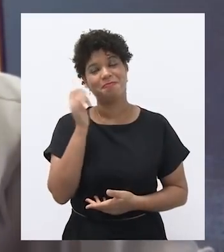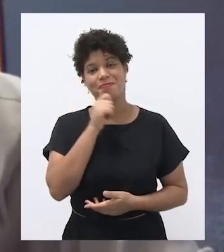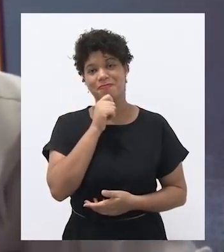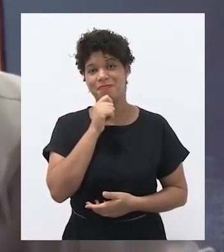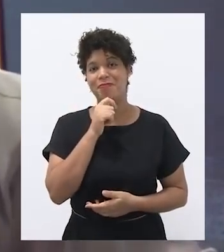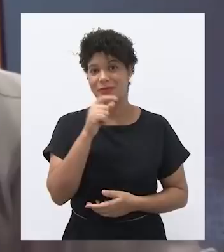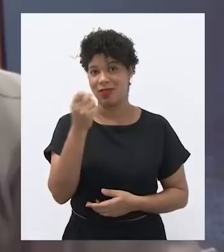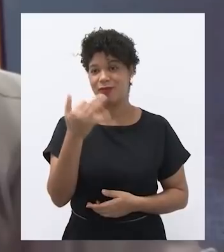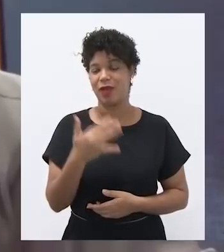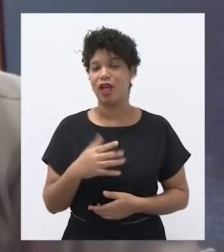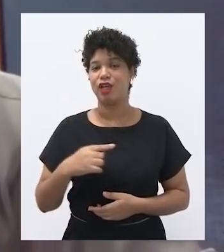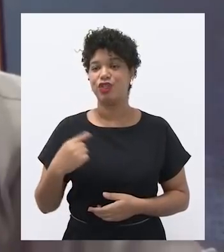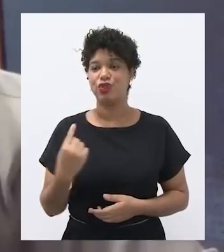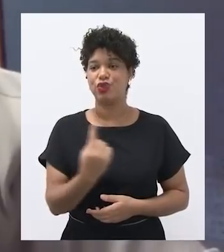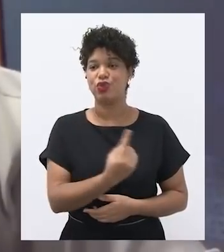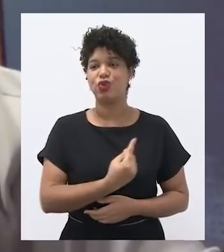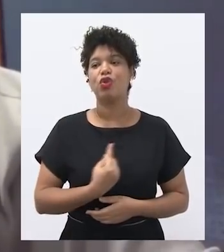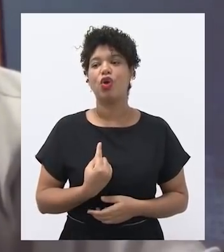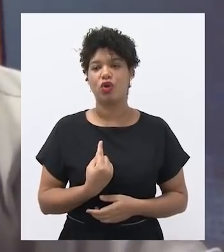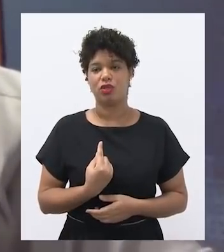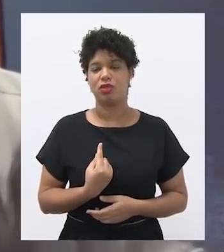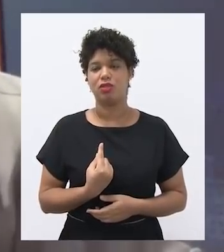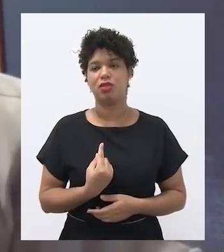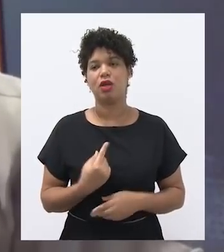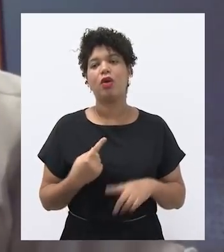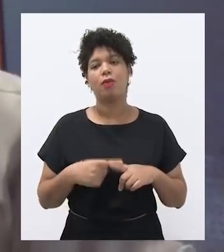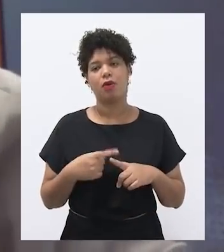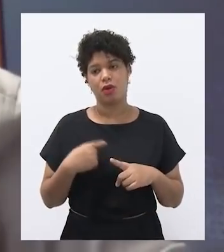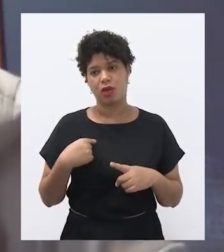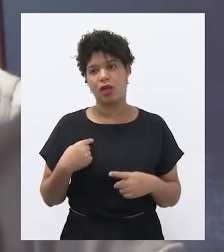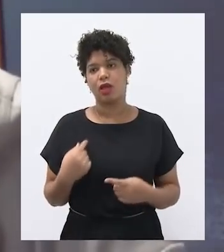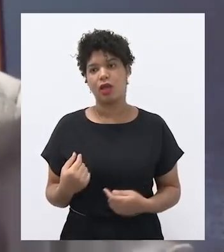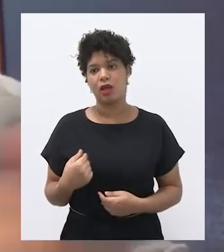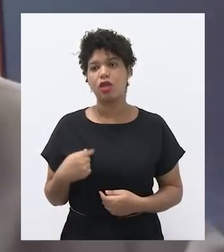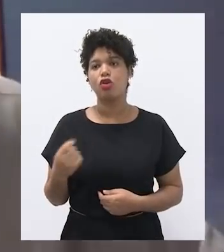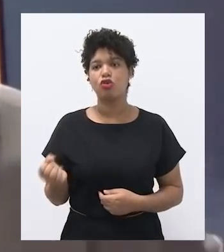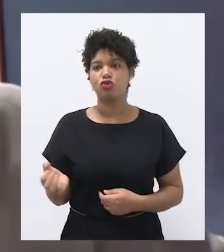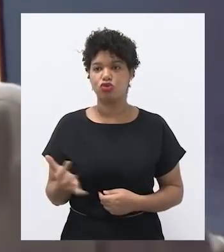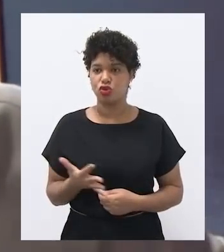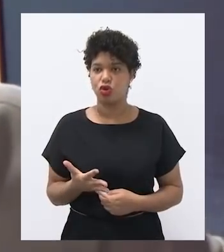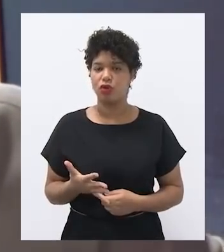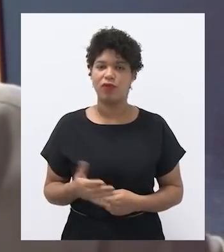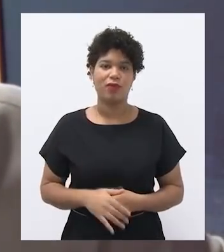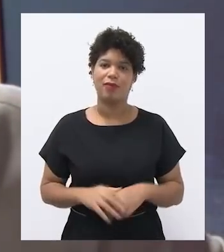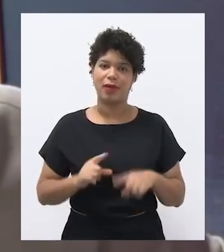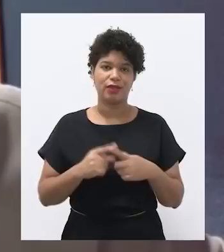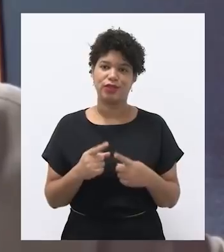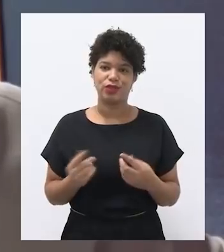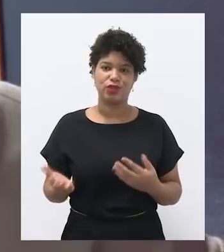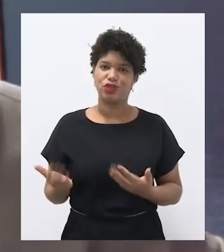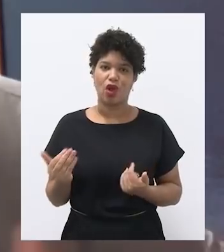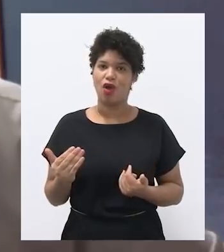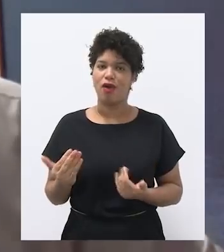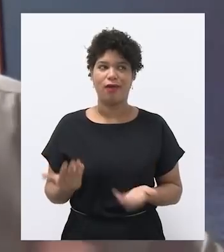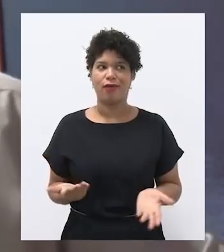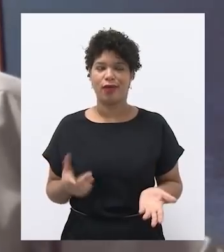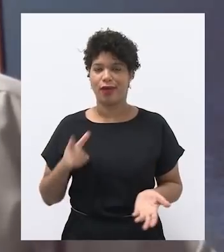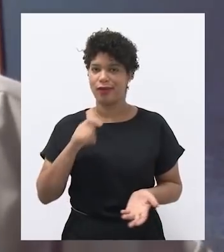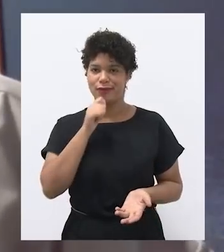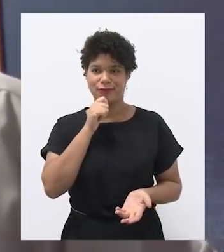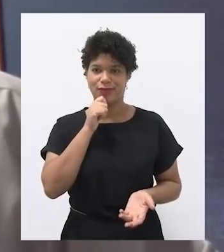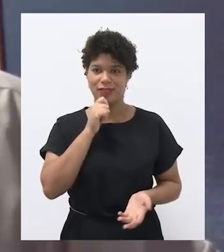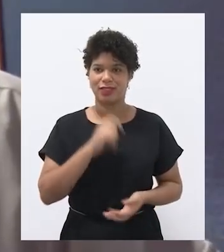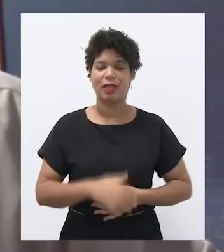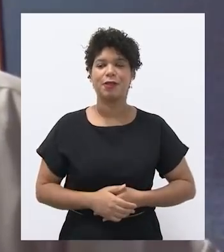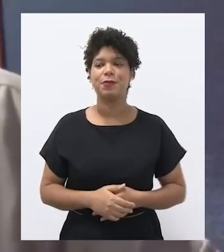Nós, e aí eu vou me incluir nesse grupo, porque eu, embora seja novo, já não sou mais tão novo também.